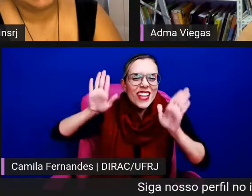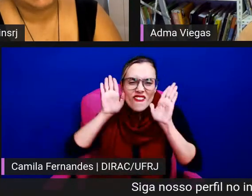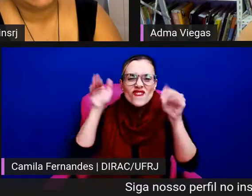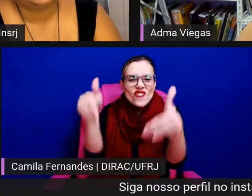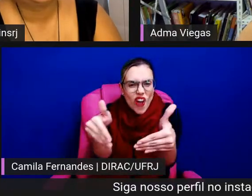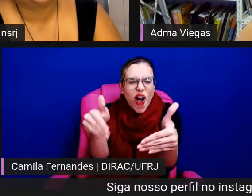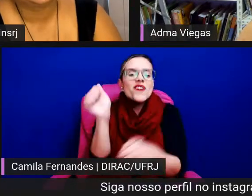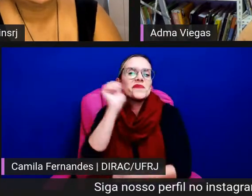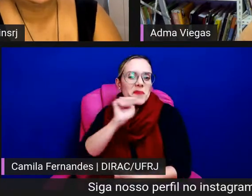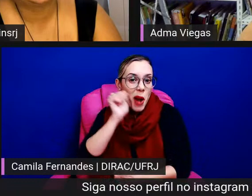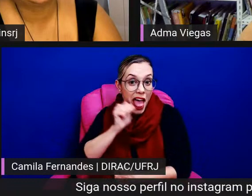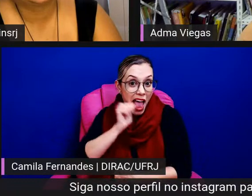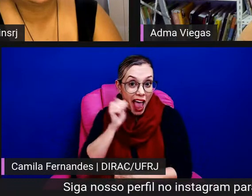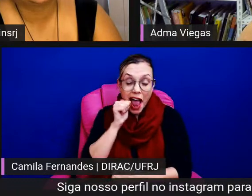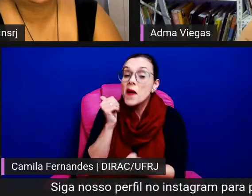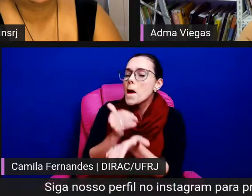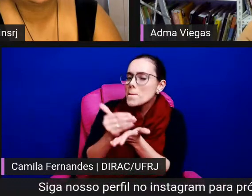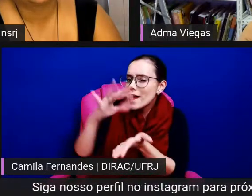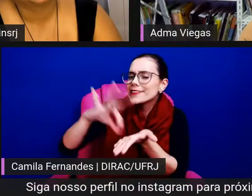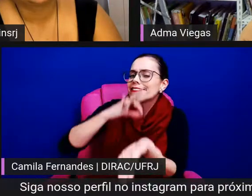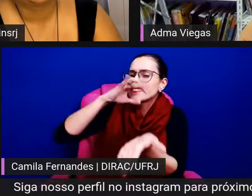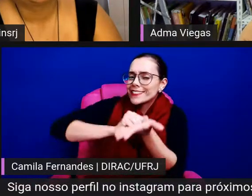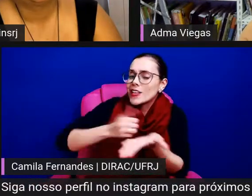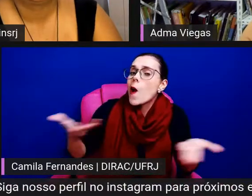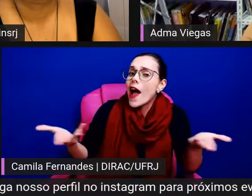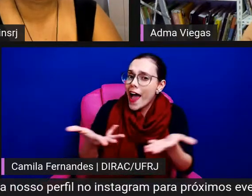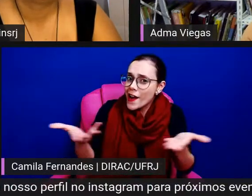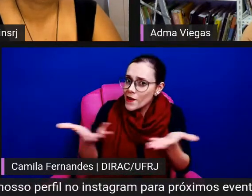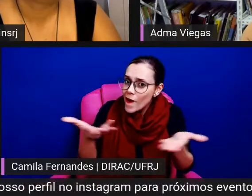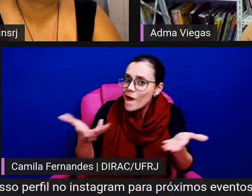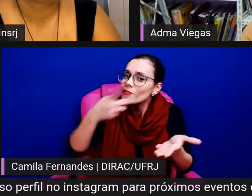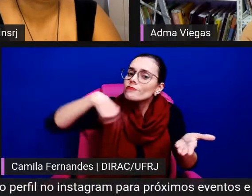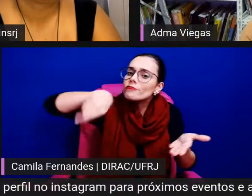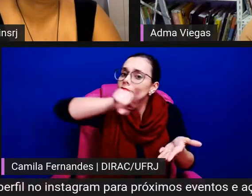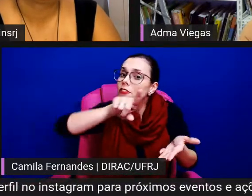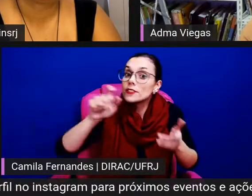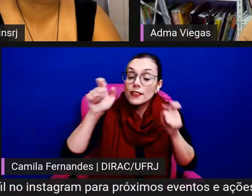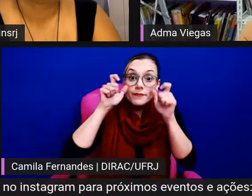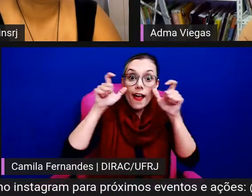estamos começando as inscrições, vocês podem ver nas nossas redes.